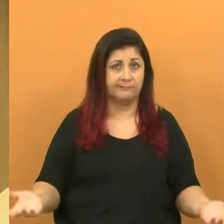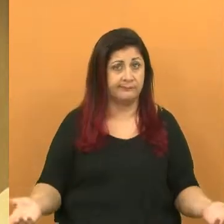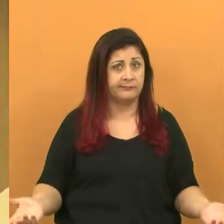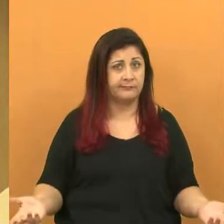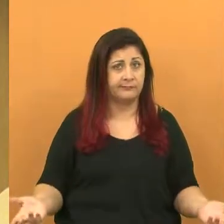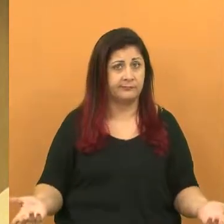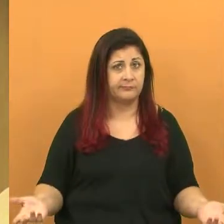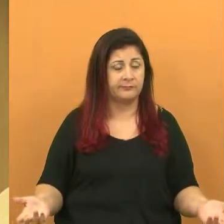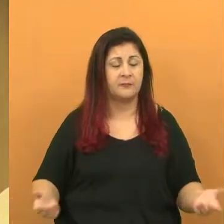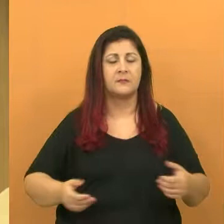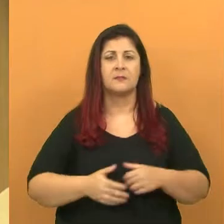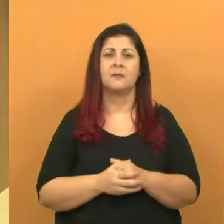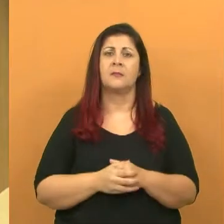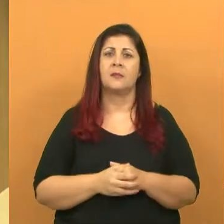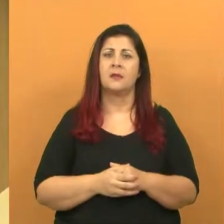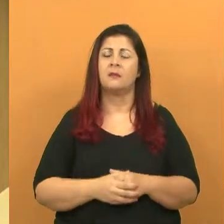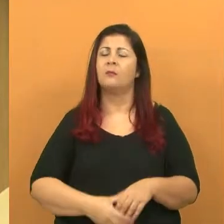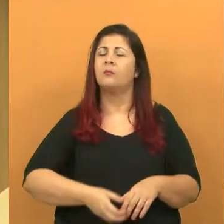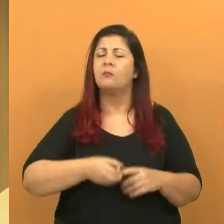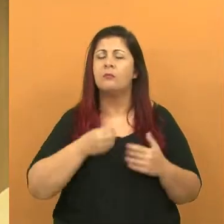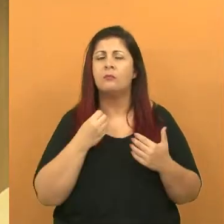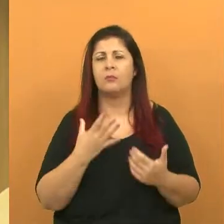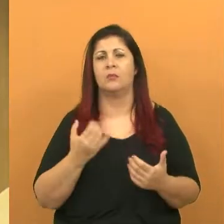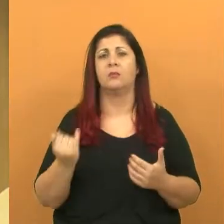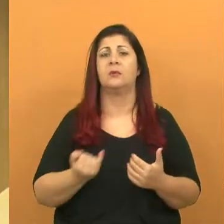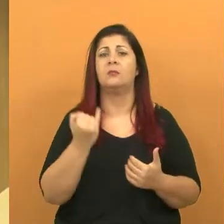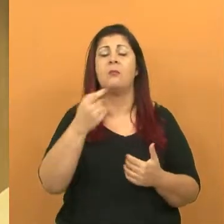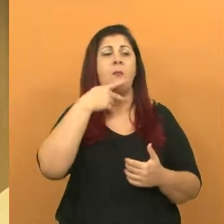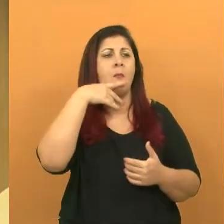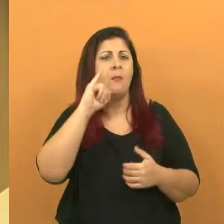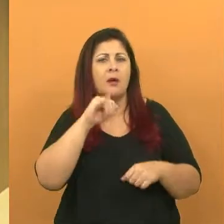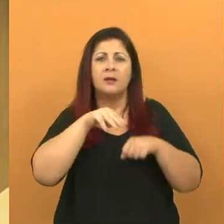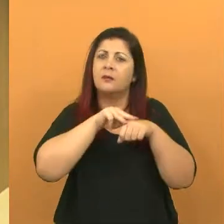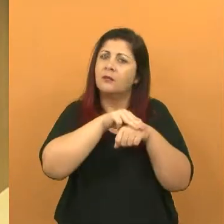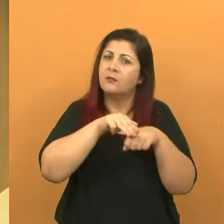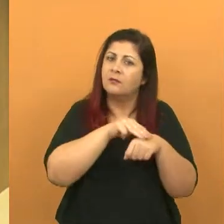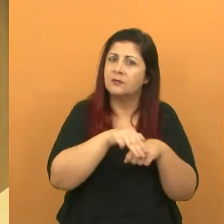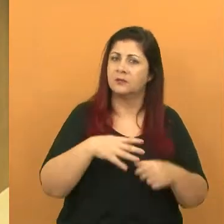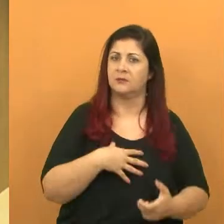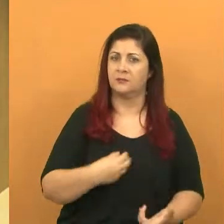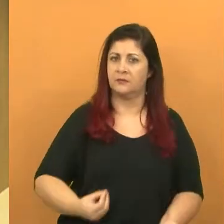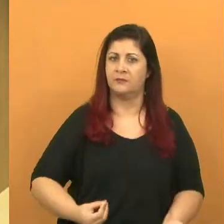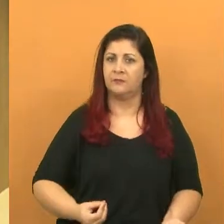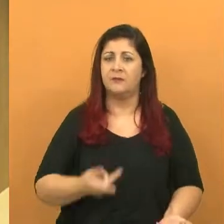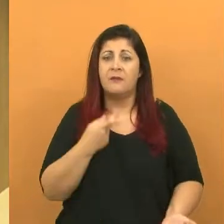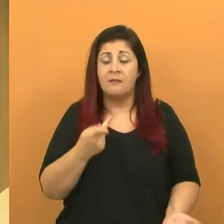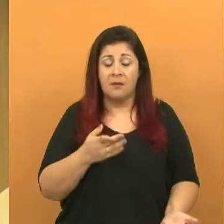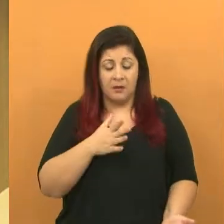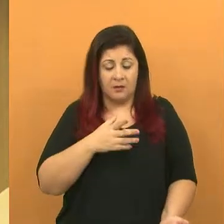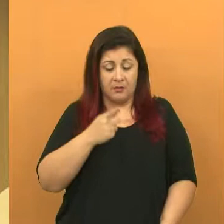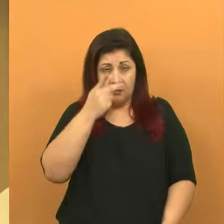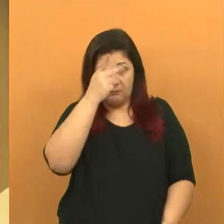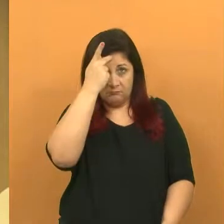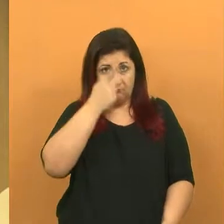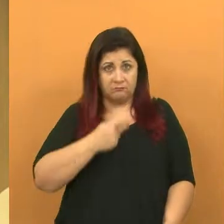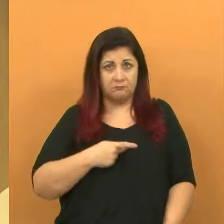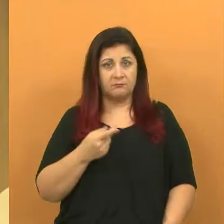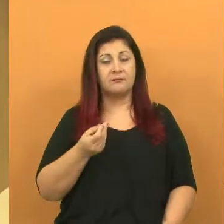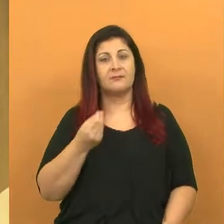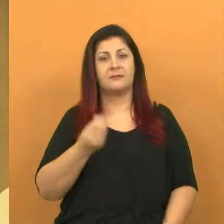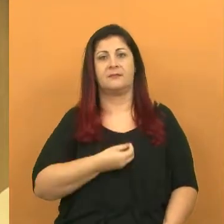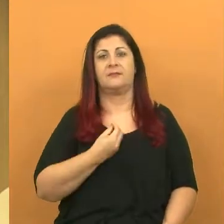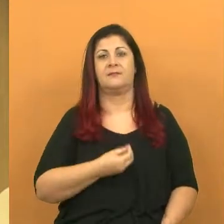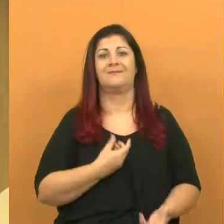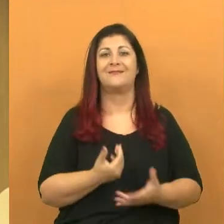faz muito presente e salutar os pais conversarem com os seus filhos, fará da sua história de vida. Quem